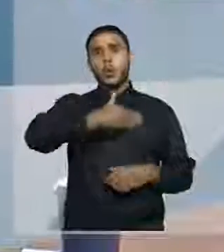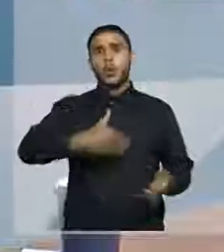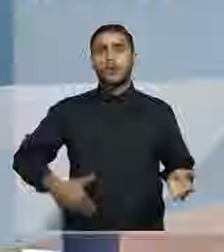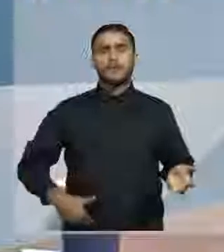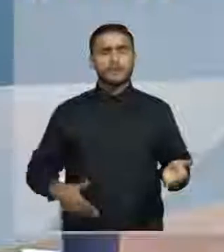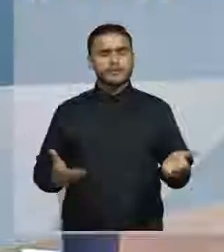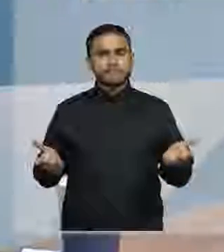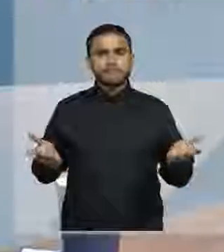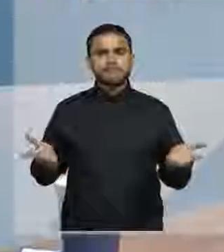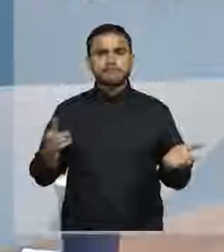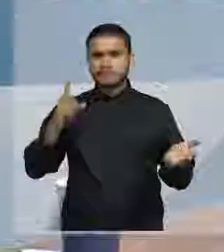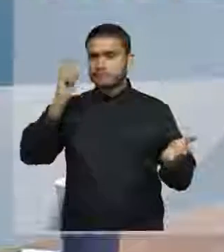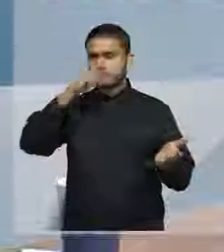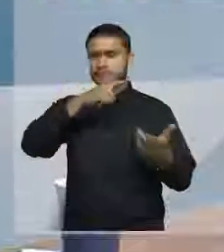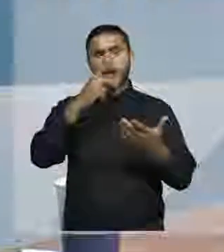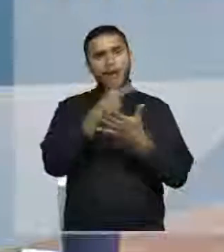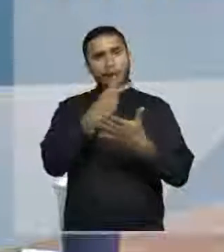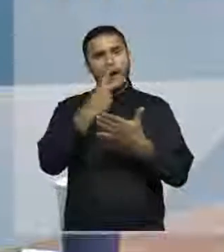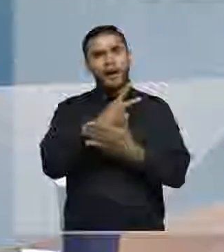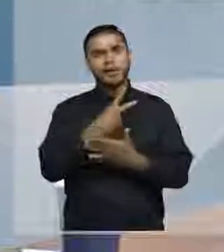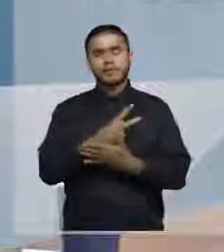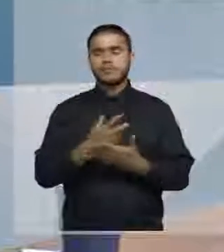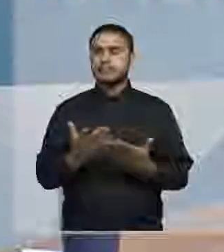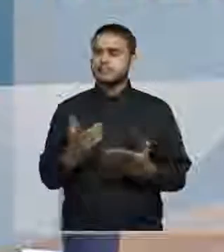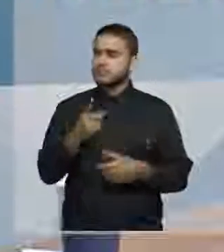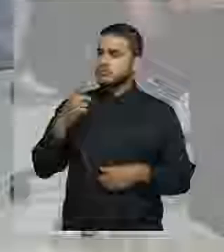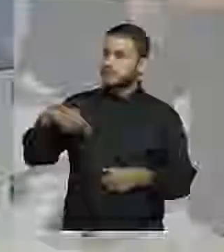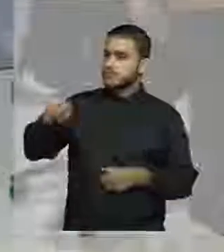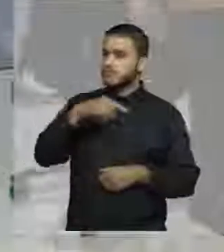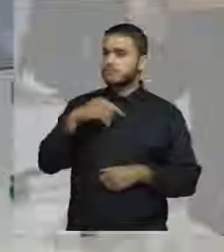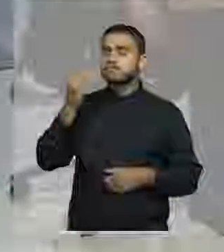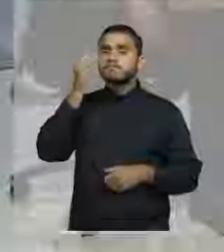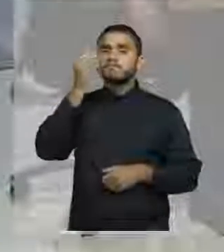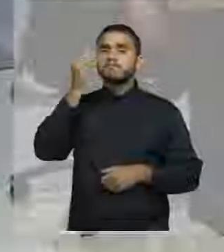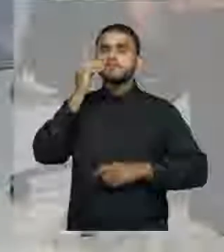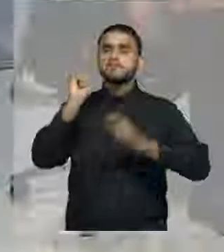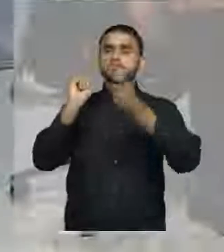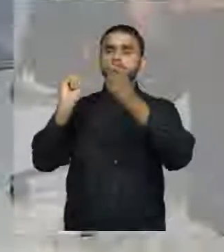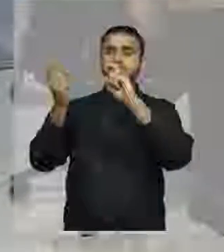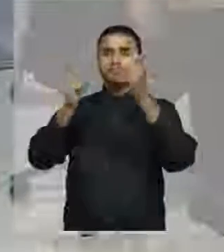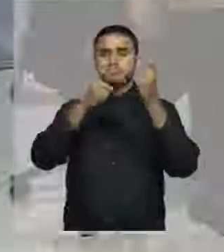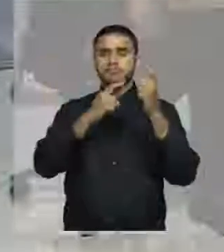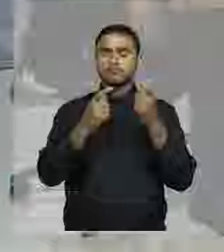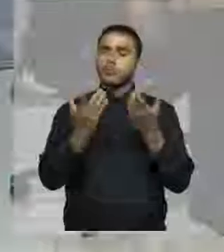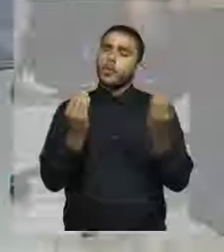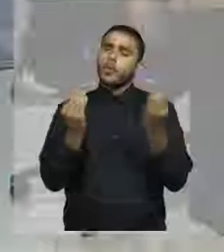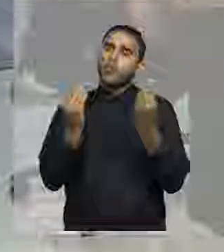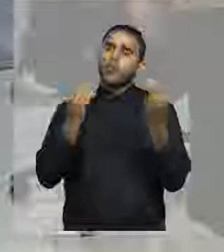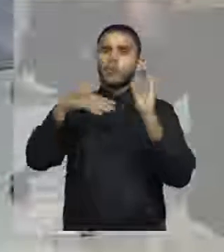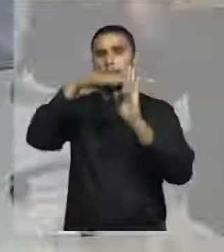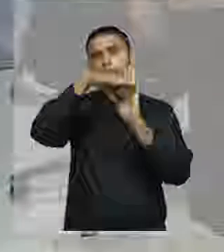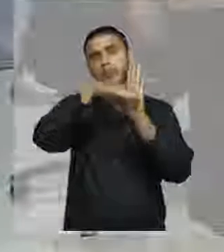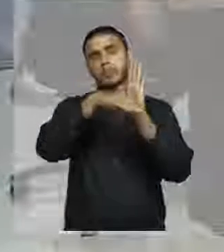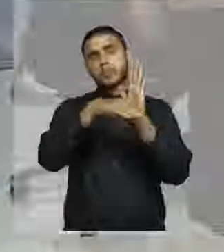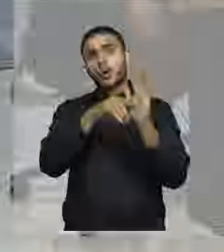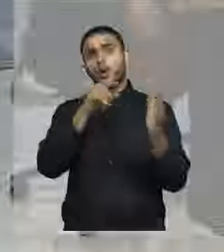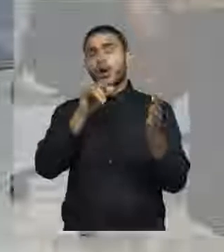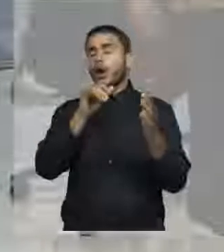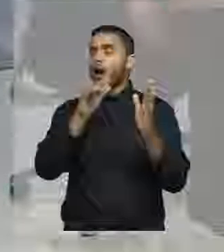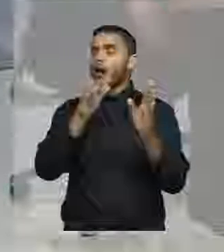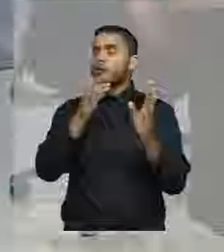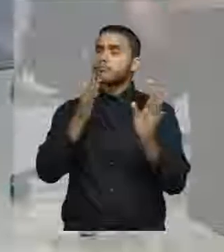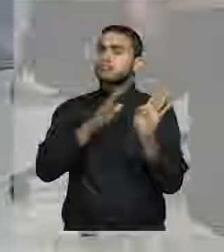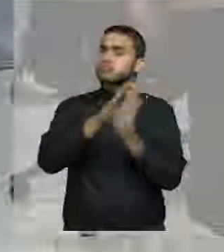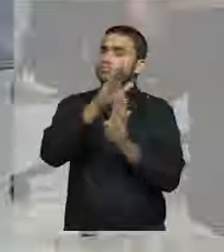e aponta. Então vamos tentar aqui de alguma forma discutir algumas medidas